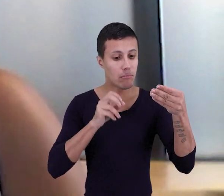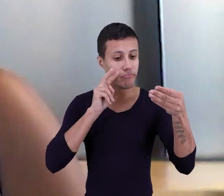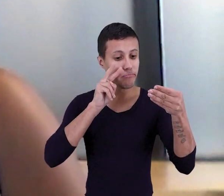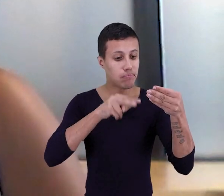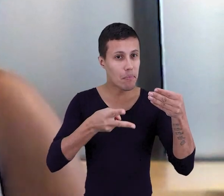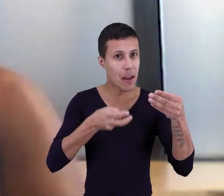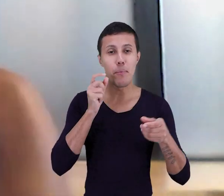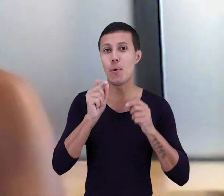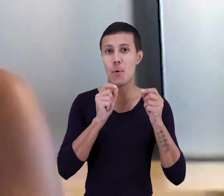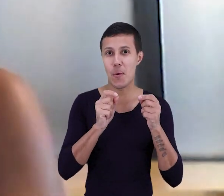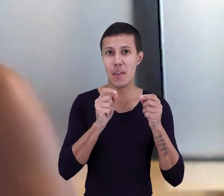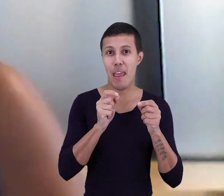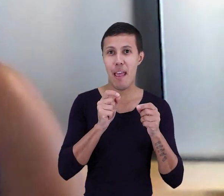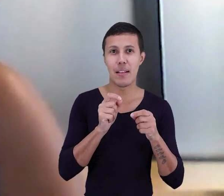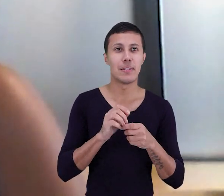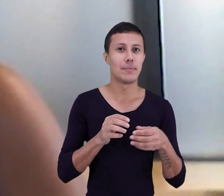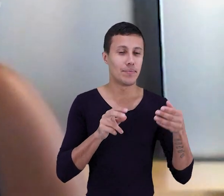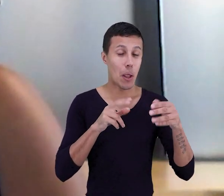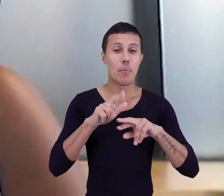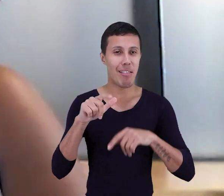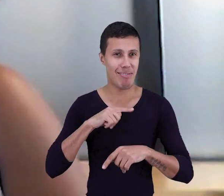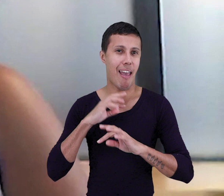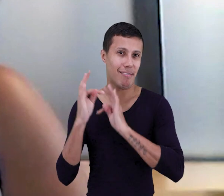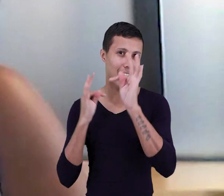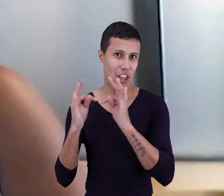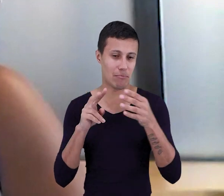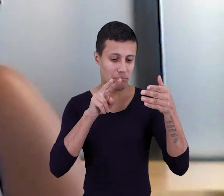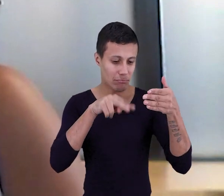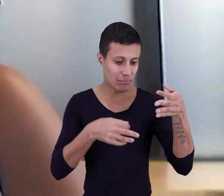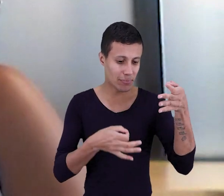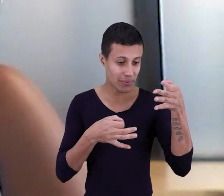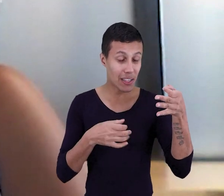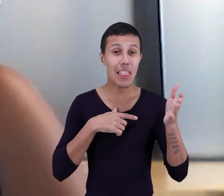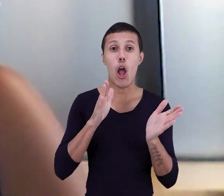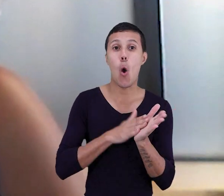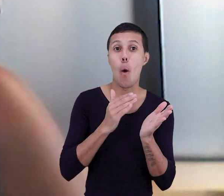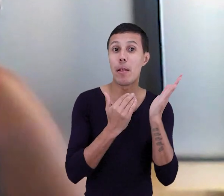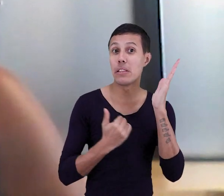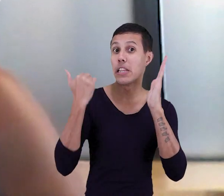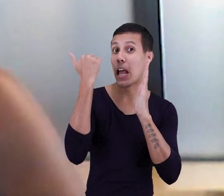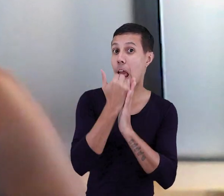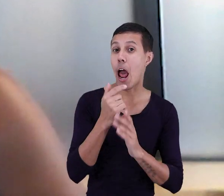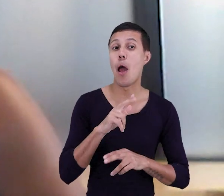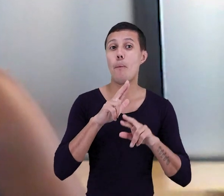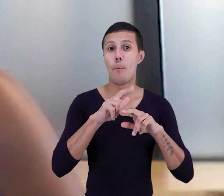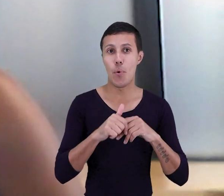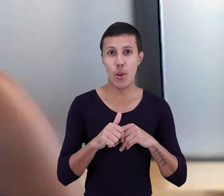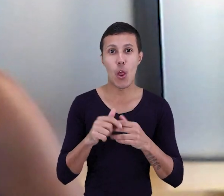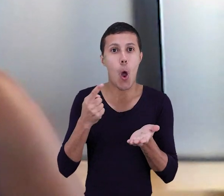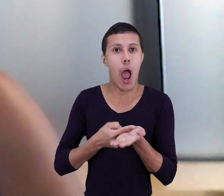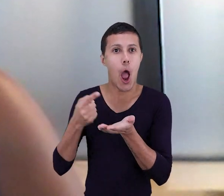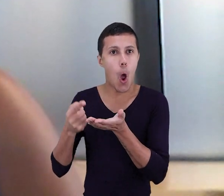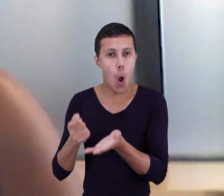identificar só no olho, né, mas é claro que hoje isso está baseado em tecnologia, a gente consegue saber se existe alguma cobrança indevida e a gente consegue fazer a ponte para